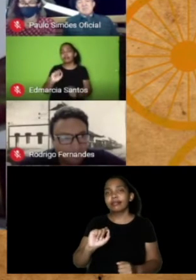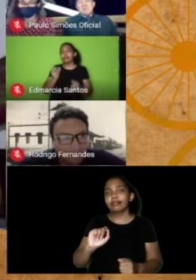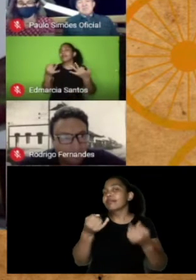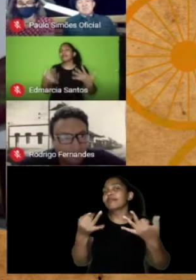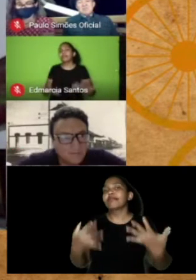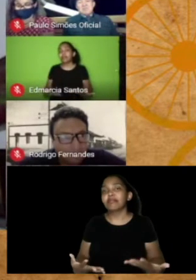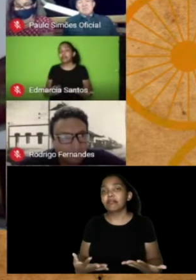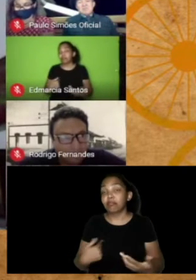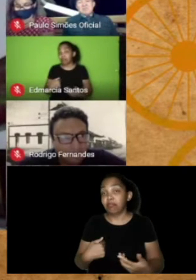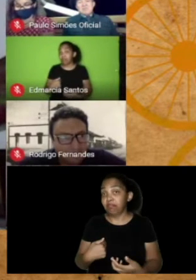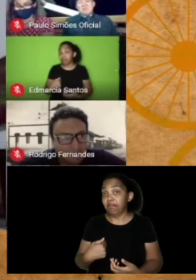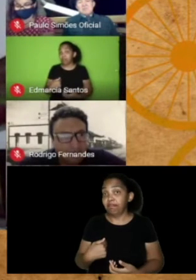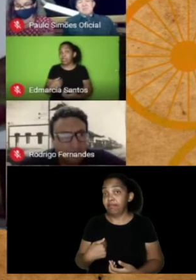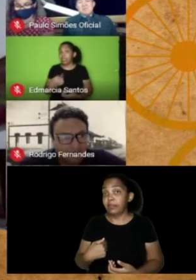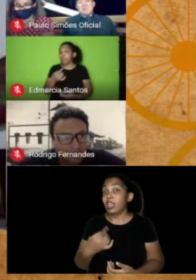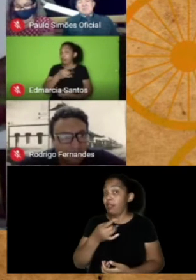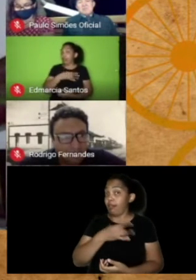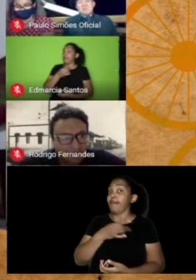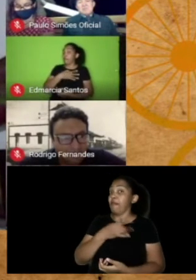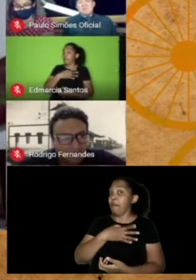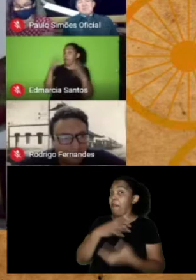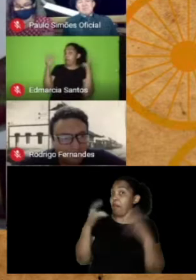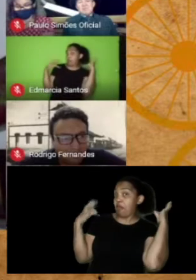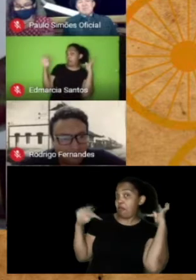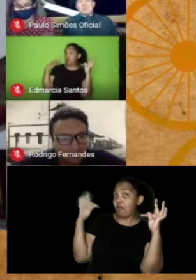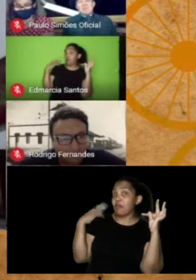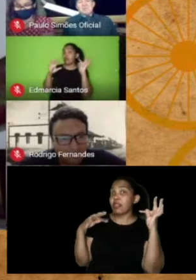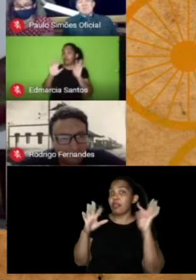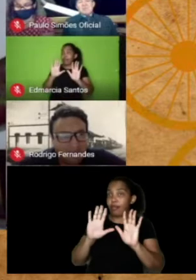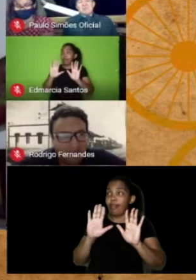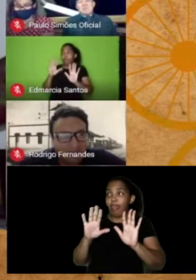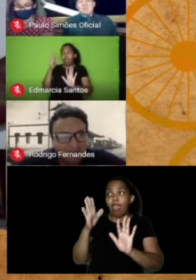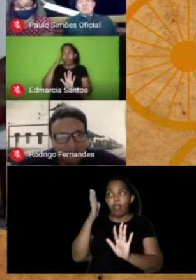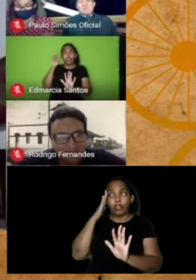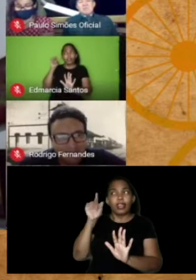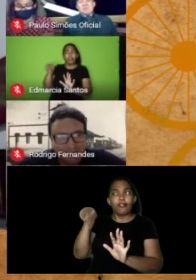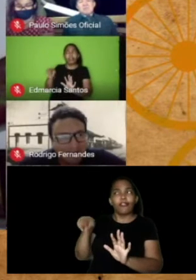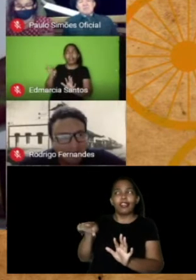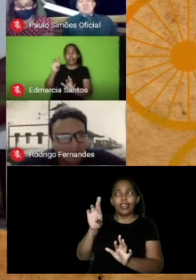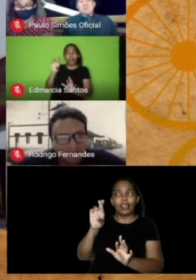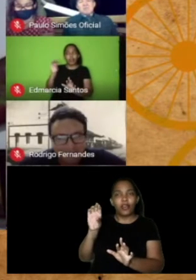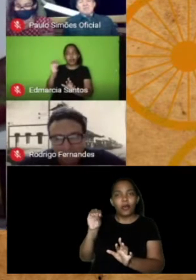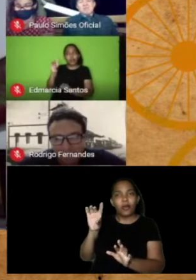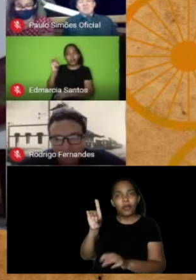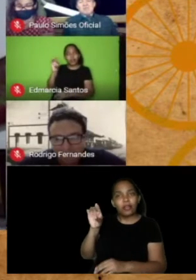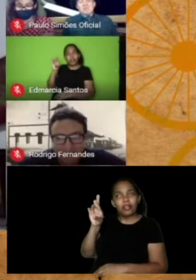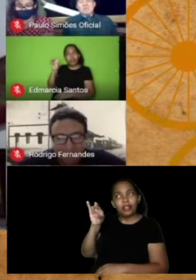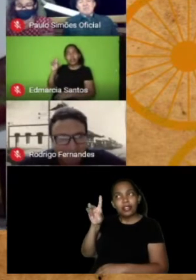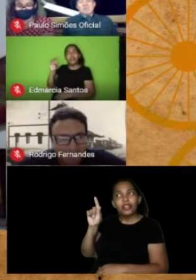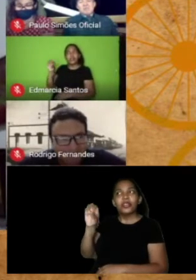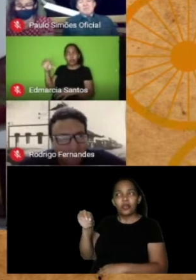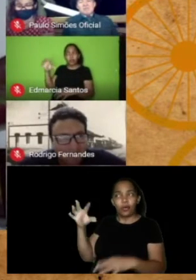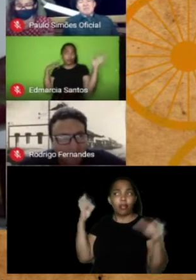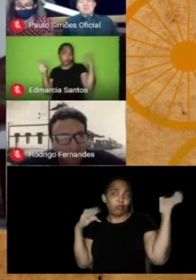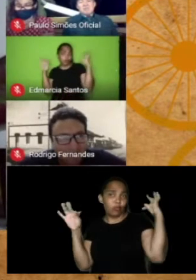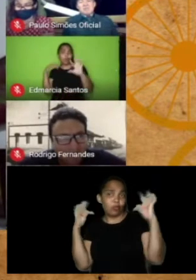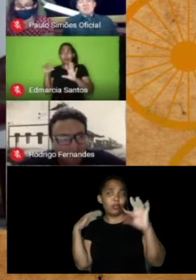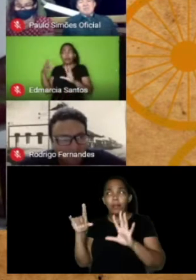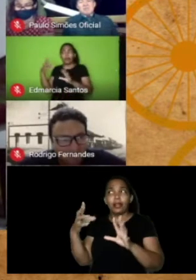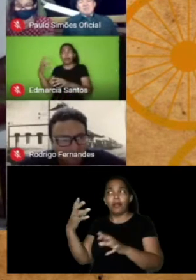grande medo do turismo, Rodrigo, eu sei que você é da área do turismo, tá? Não me bate, não. Eu tenho um grande medo do turismo. Você entendeu? Para mim, eu penso que o